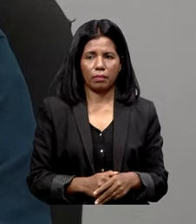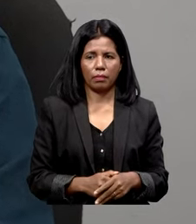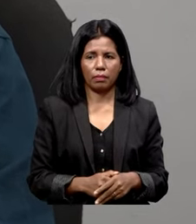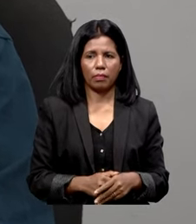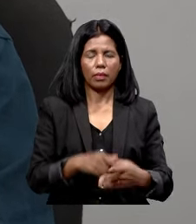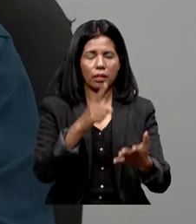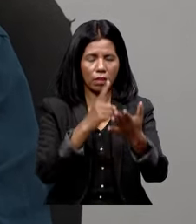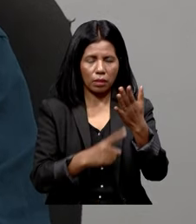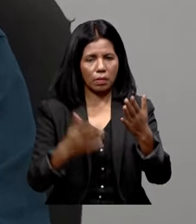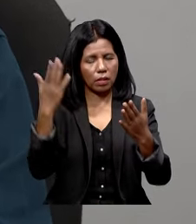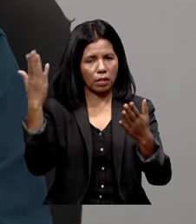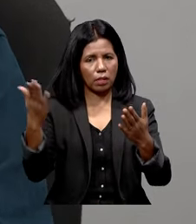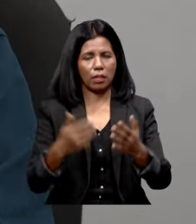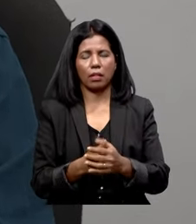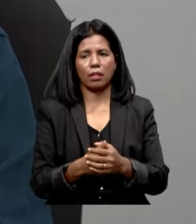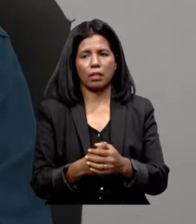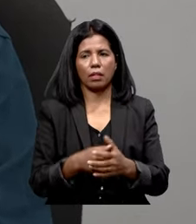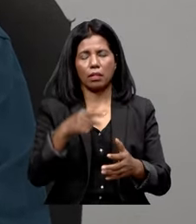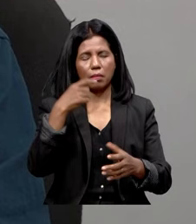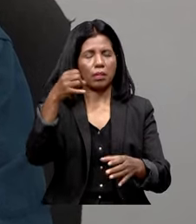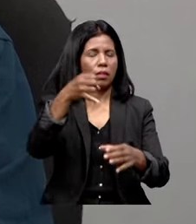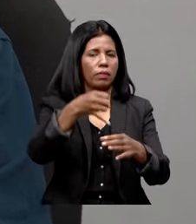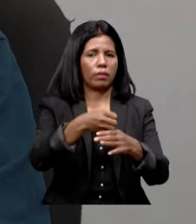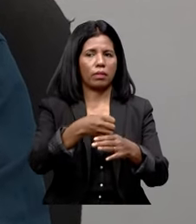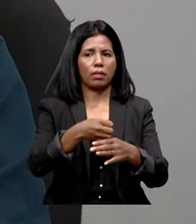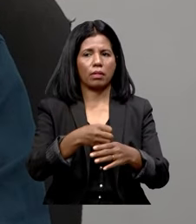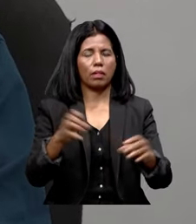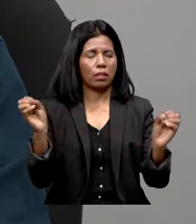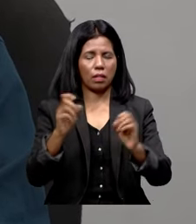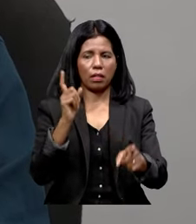saida det maki ha acontece ne ba ser ma involve ke ser ne ni sila lolos